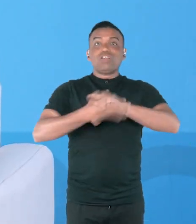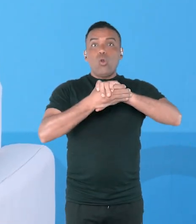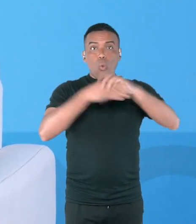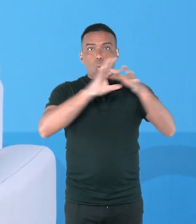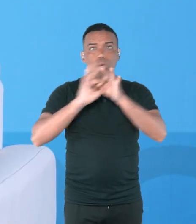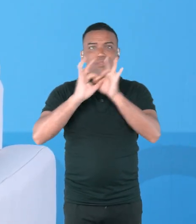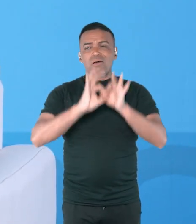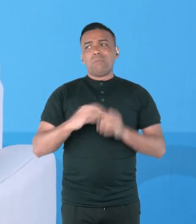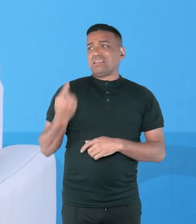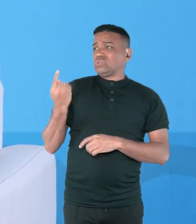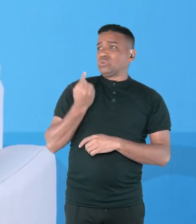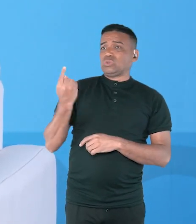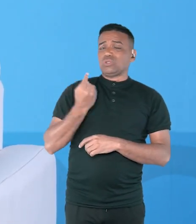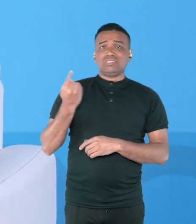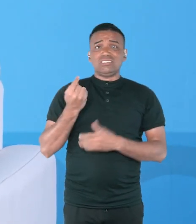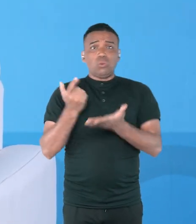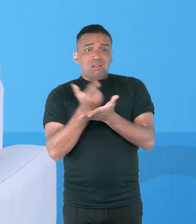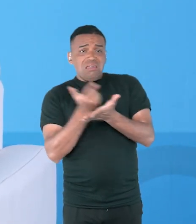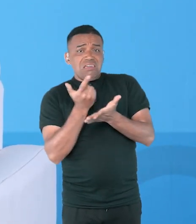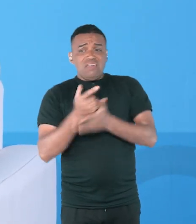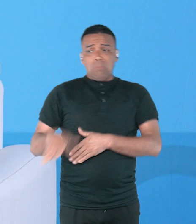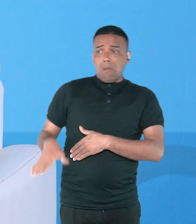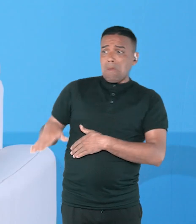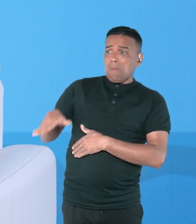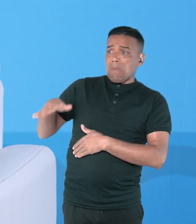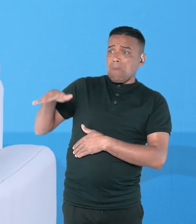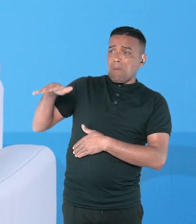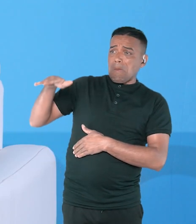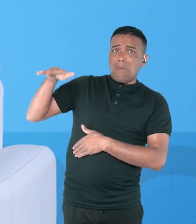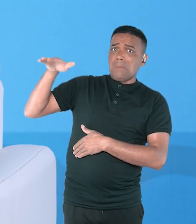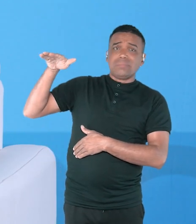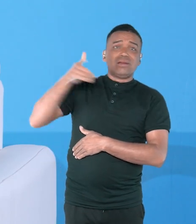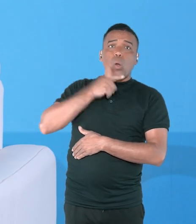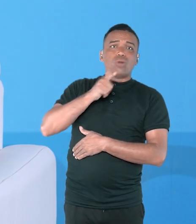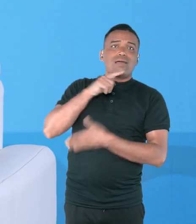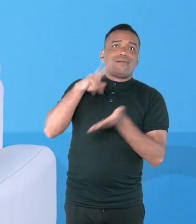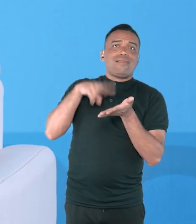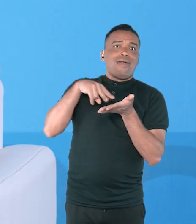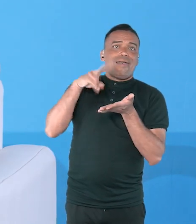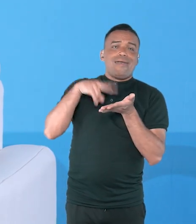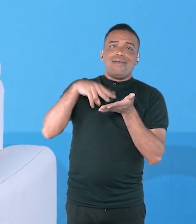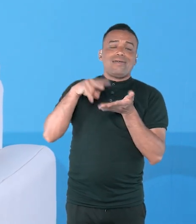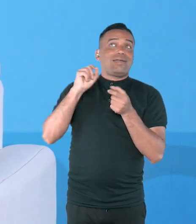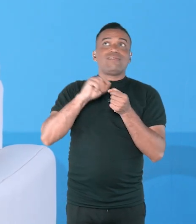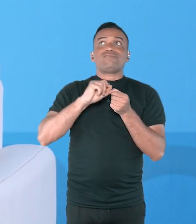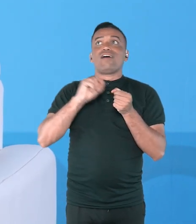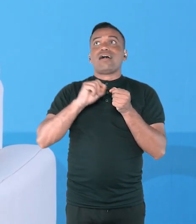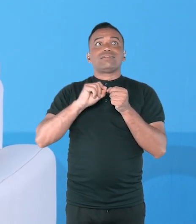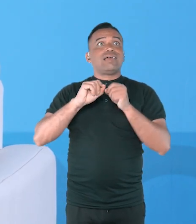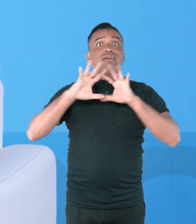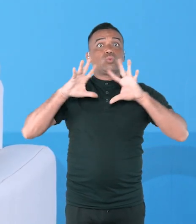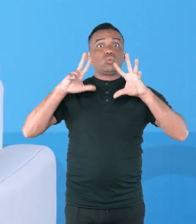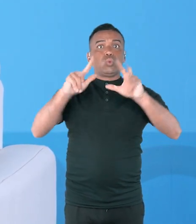Não, porque a gente, às vezes, se sente muito sozinho, com aquela pilha de livros crescendo na nossa mesa, a gente querendo fazer